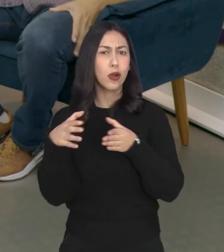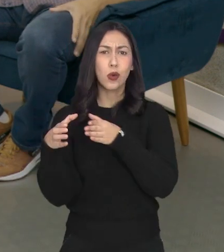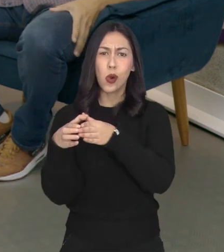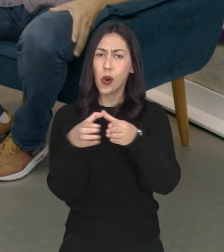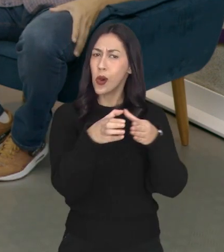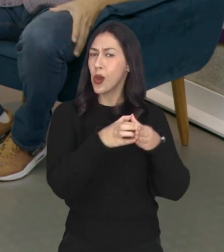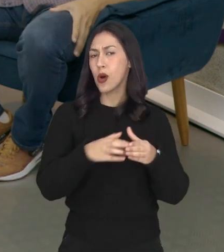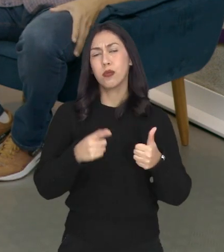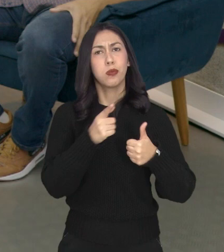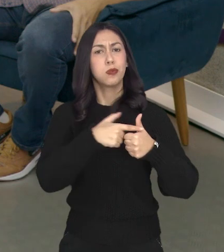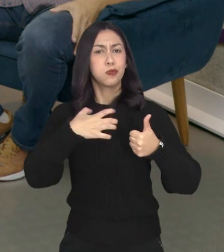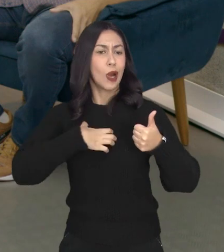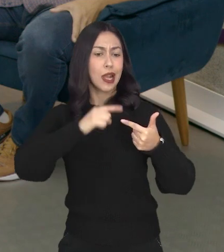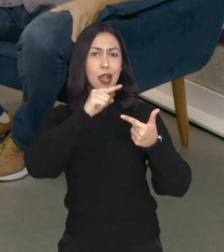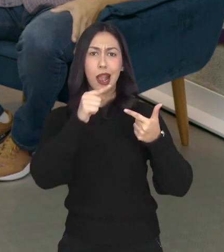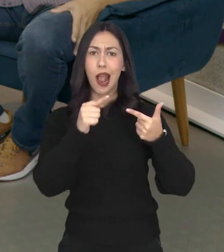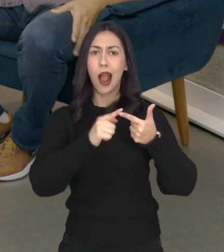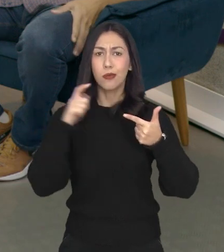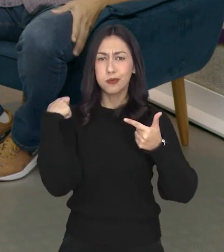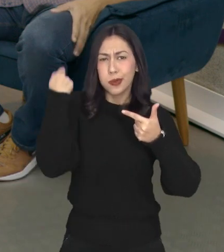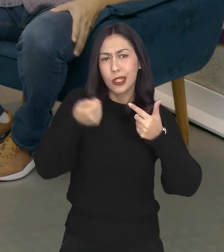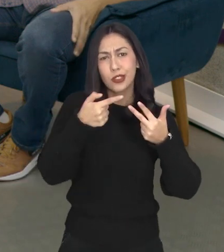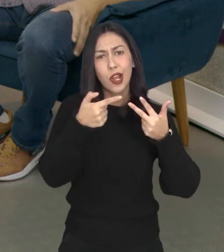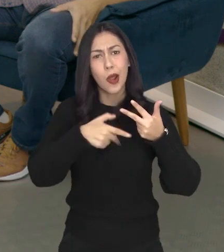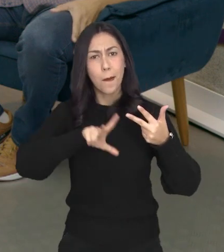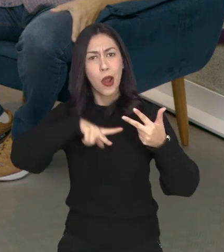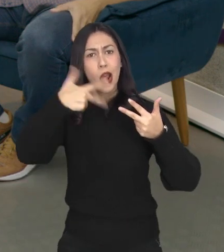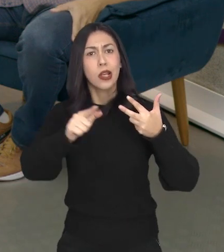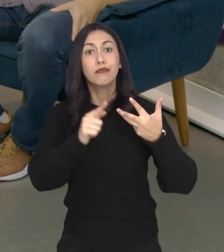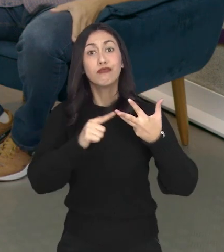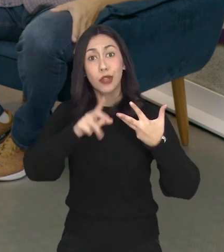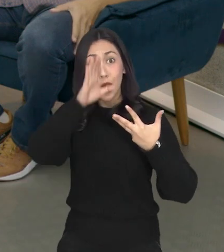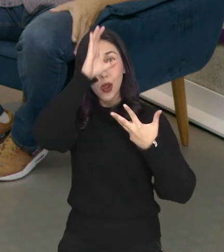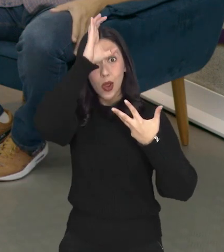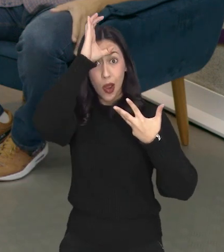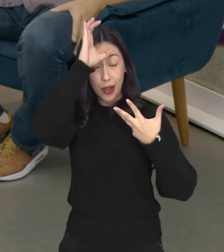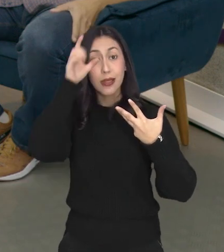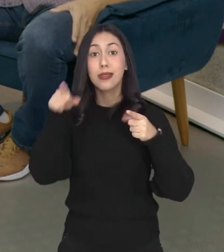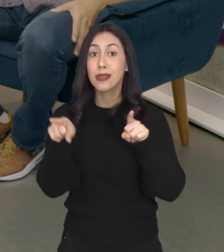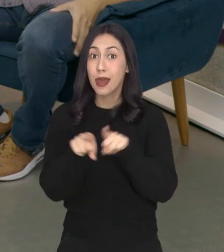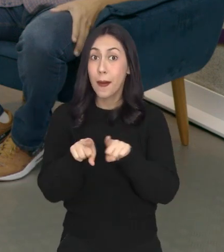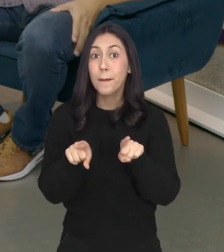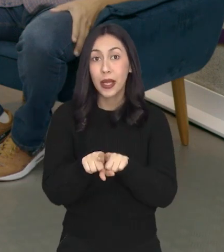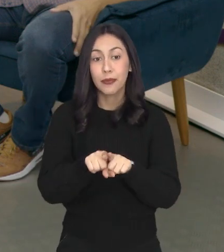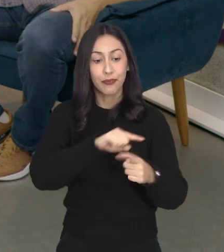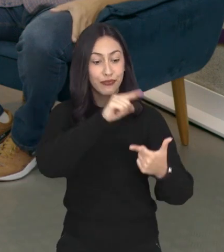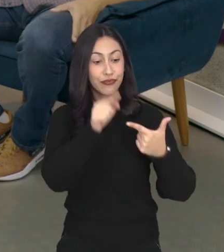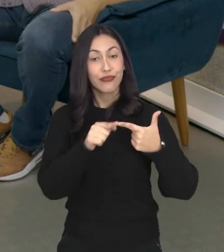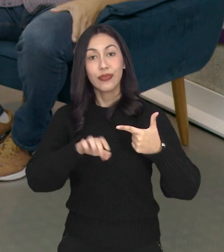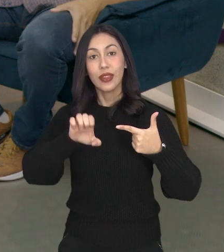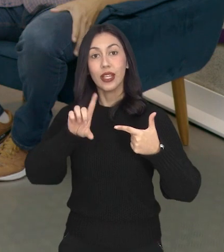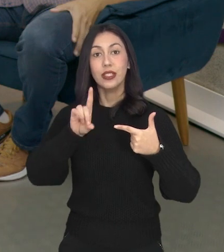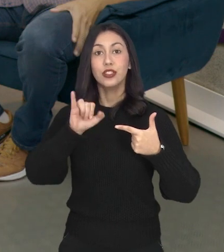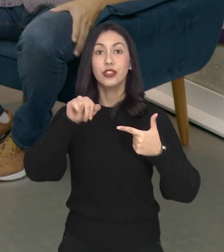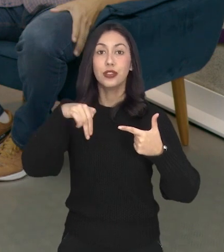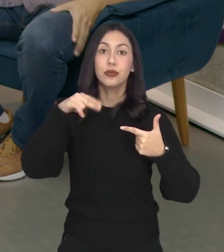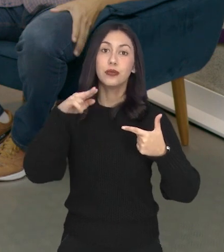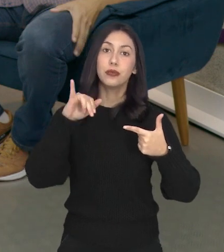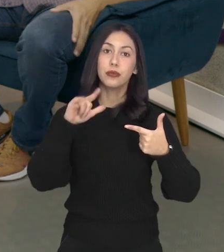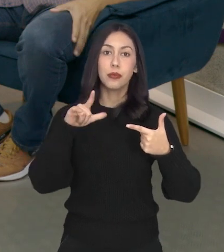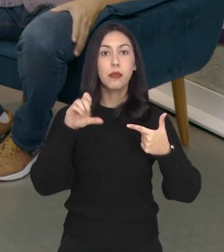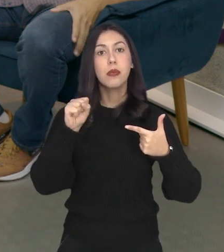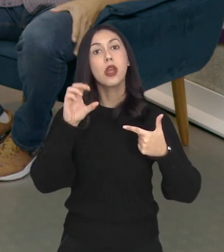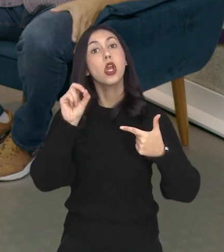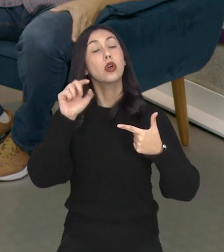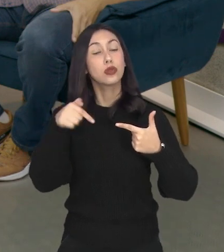no Brasil, Bahia, Bragantino, Portuguesa e na Turquia 4 temporadas. O Edmilson Ricardo,